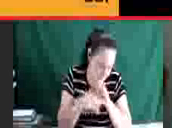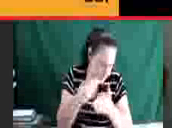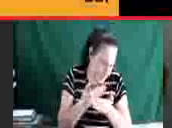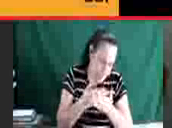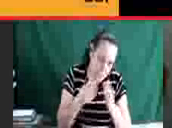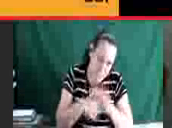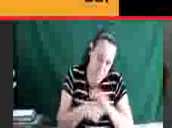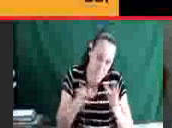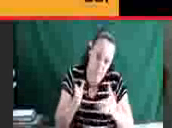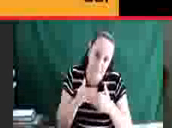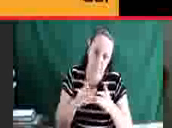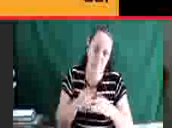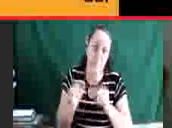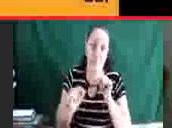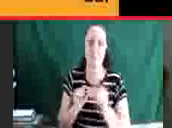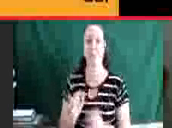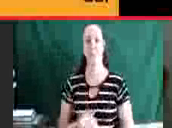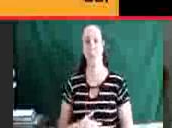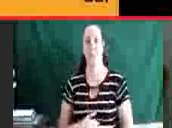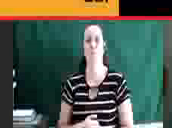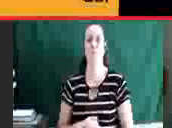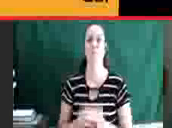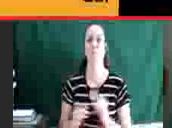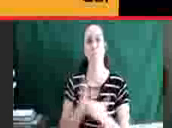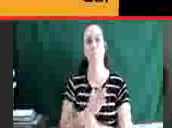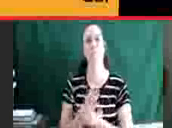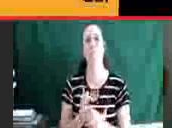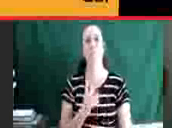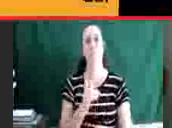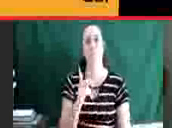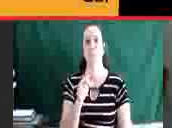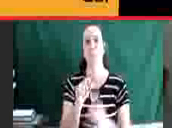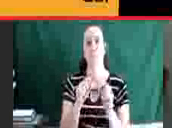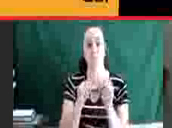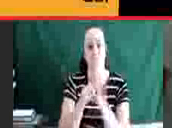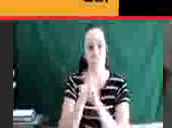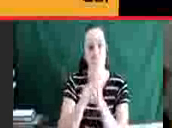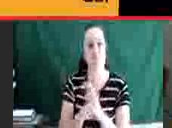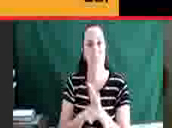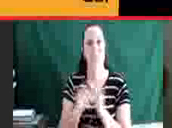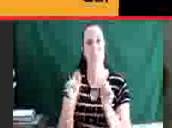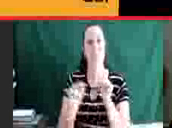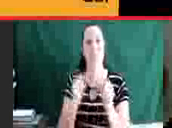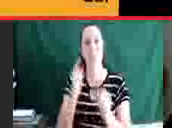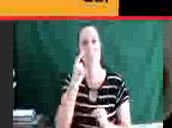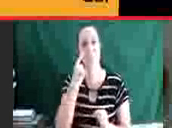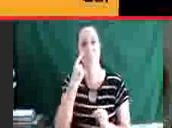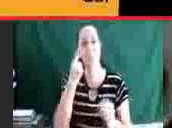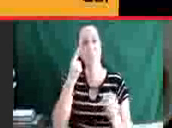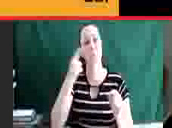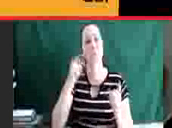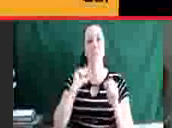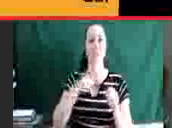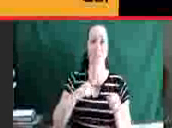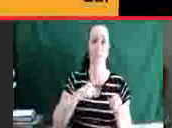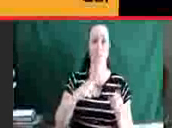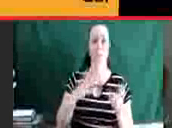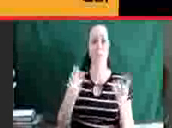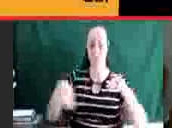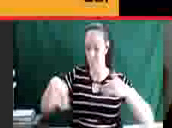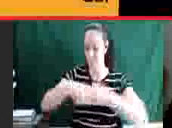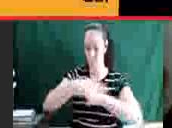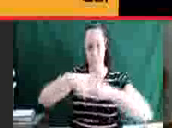lugar e consulta quando precisa. Poucos conseguem guardar em memória dezenas ou centenas de números diferentes. Imagine se na internet você tivesse que